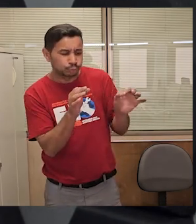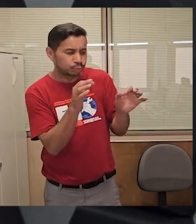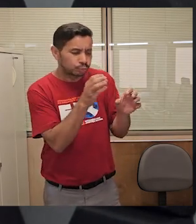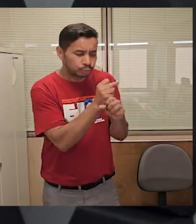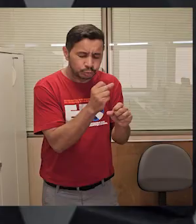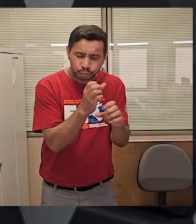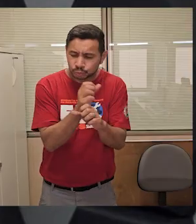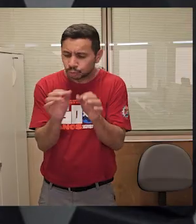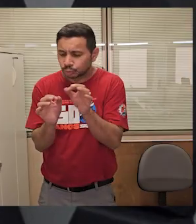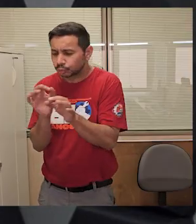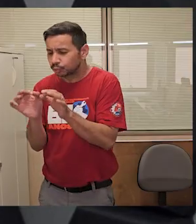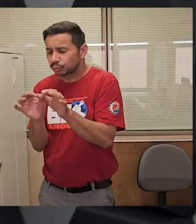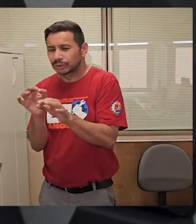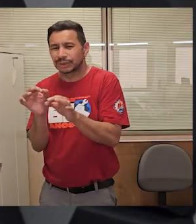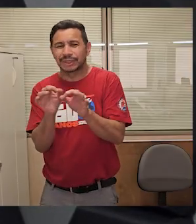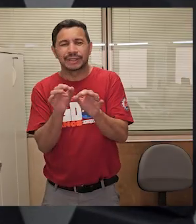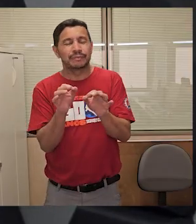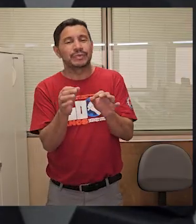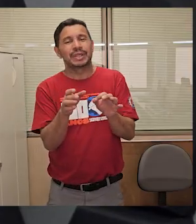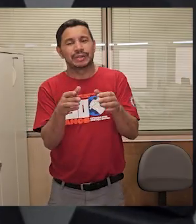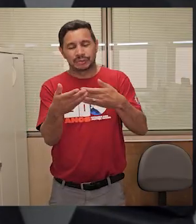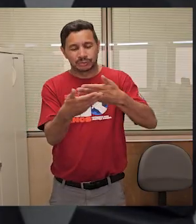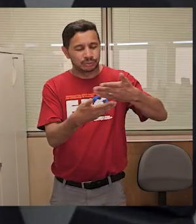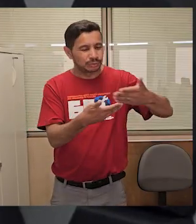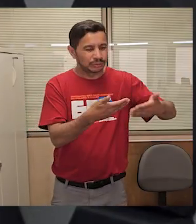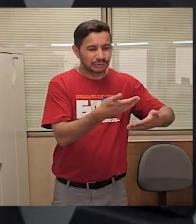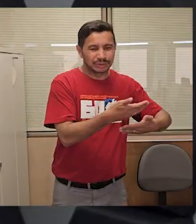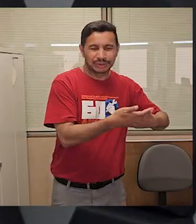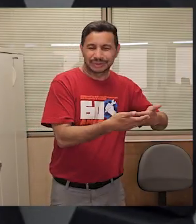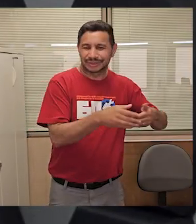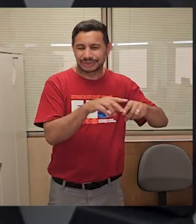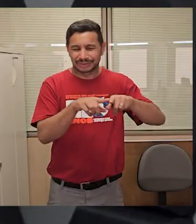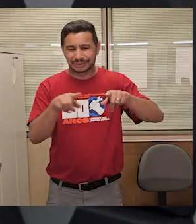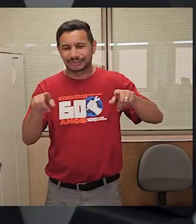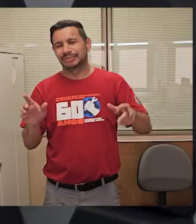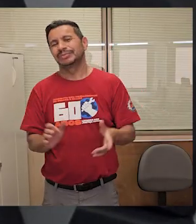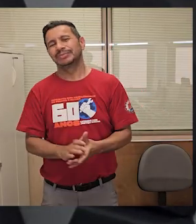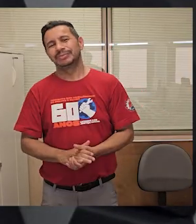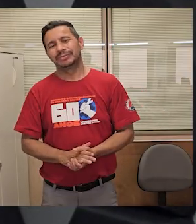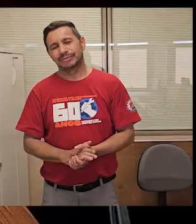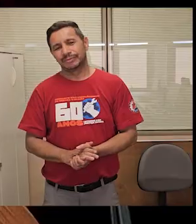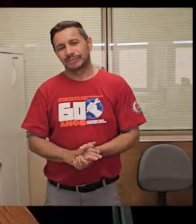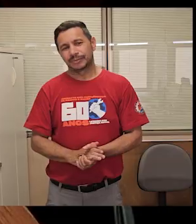né, entre eles ali de forma transversal, né, nessa linha.